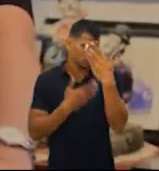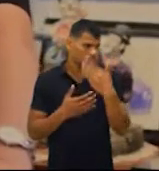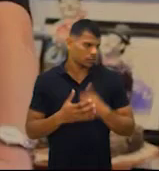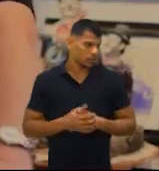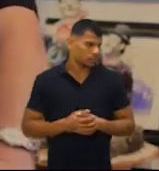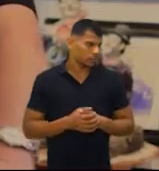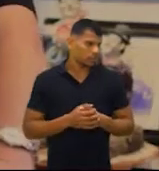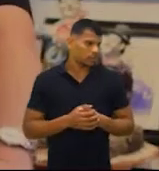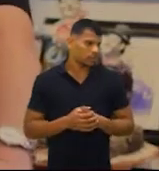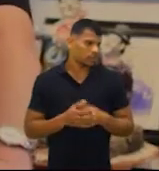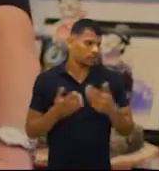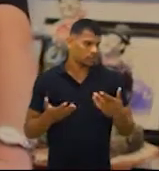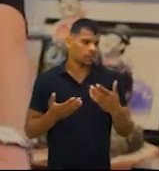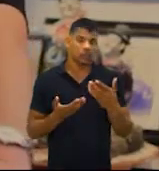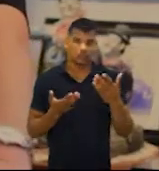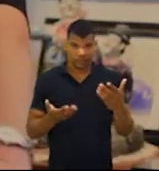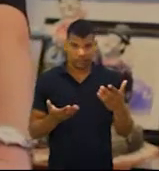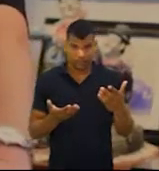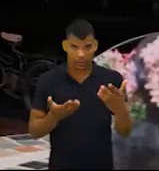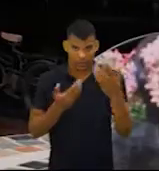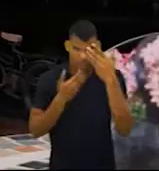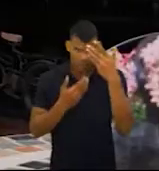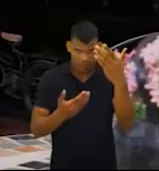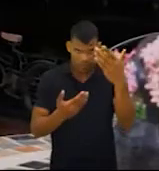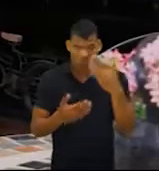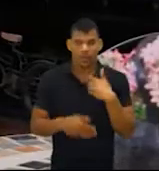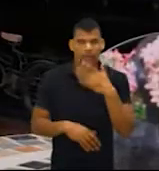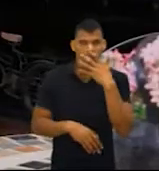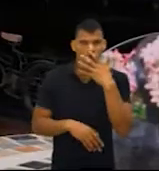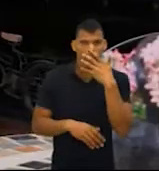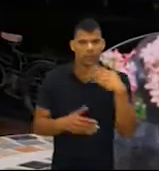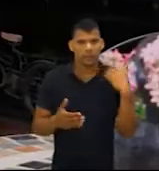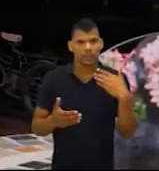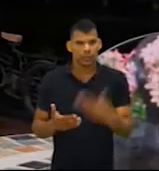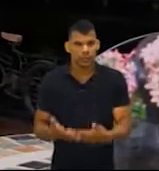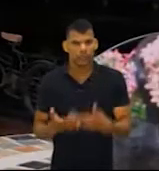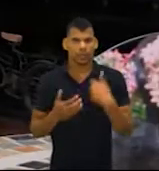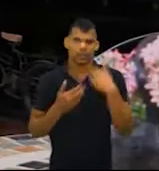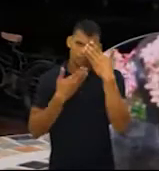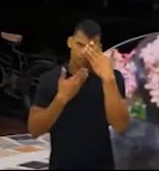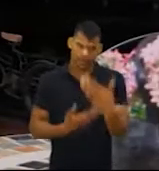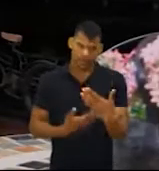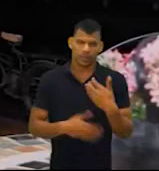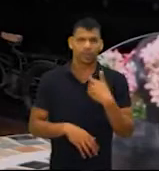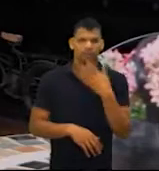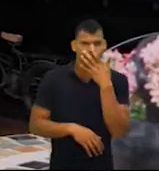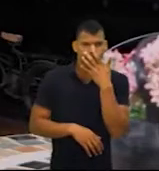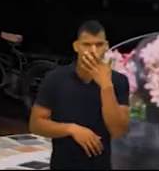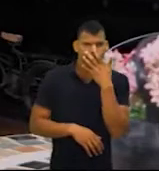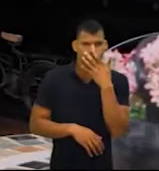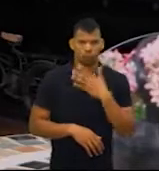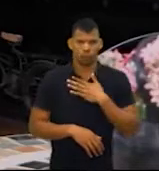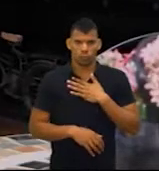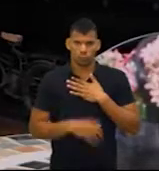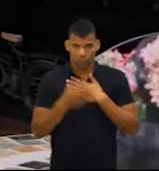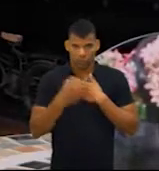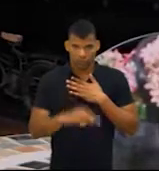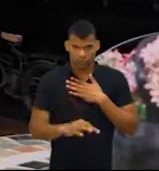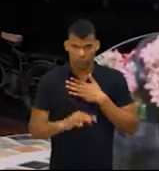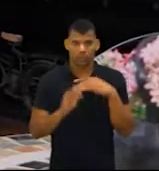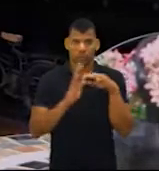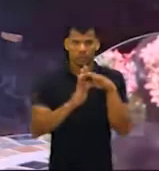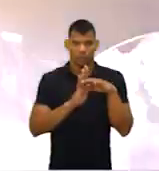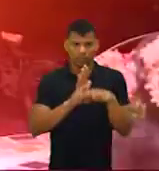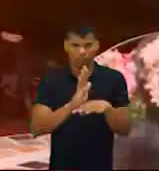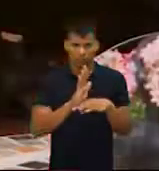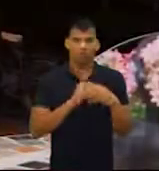Aventura, na íntegra, para o nosso público. Tá bom, vamos lá. Eu agradeço também esse convite maravilhoso. Continuamos